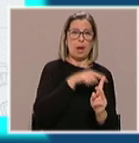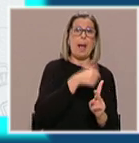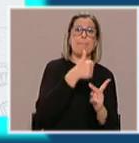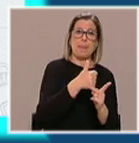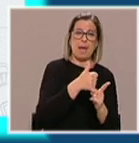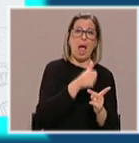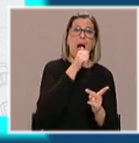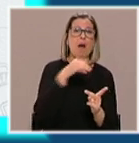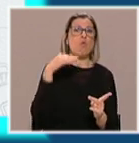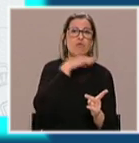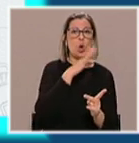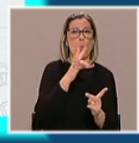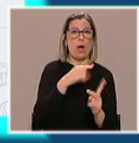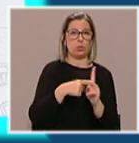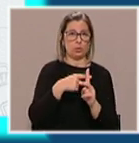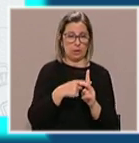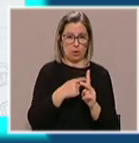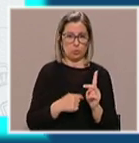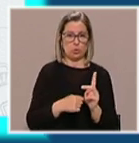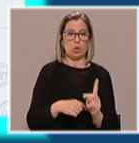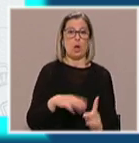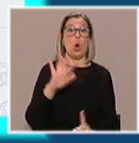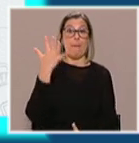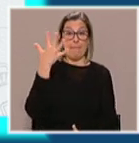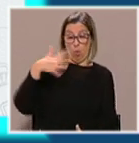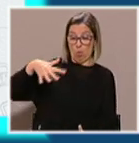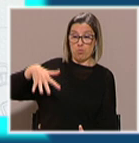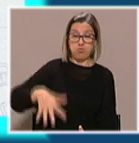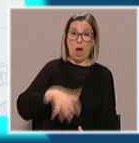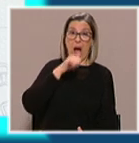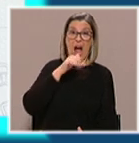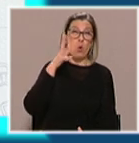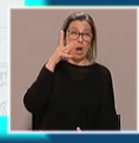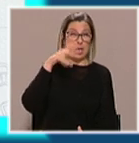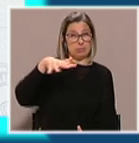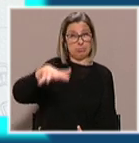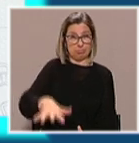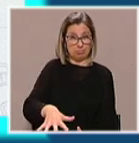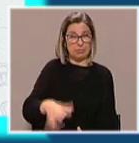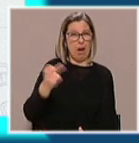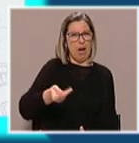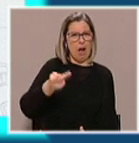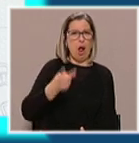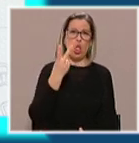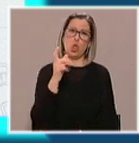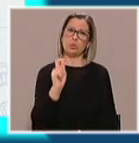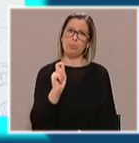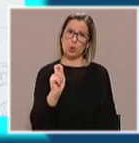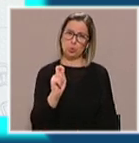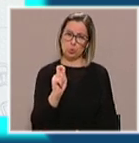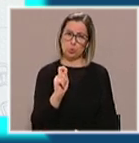Quando colocámos uma das nossas mãos na água a 40 graus, após 2 minutos de mergulho na